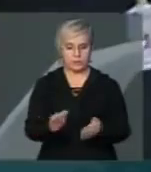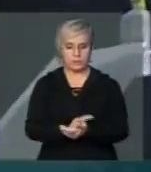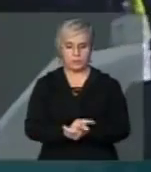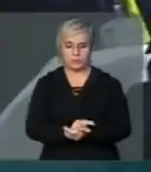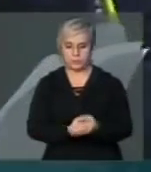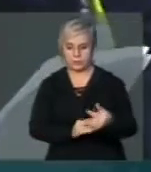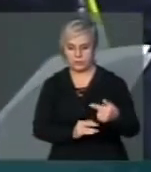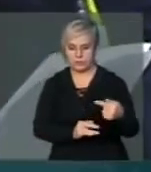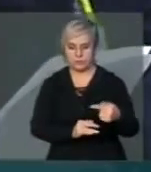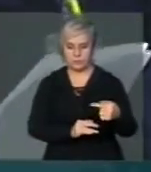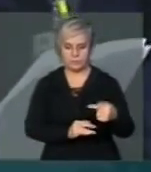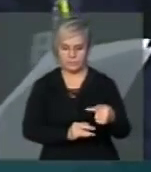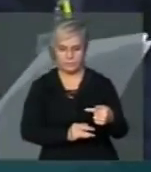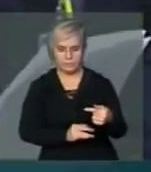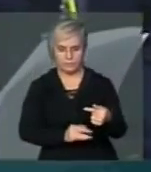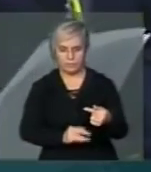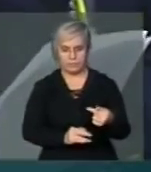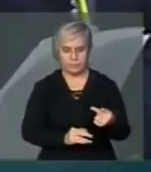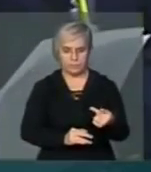Item 7.